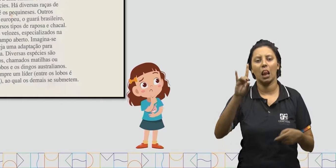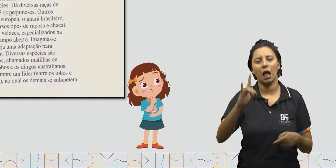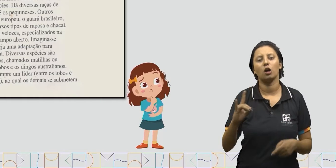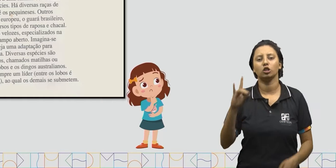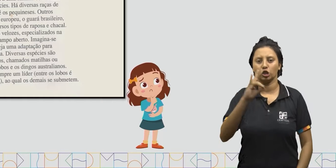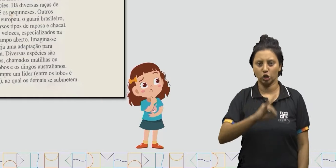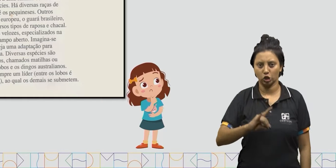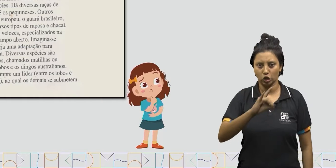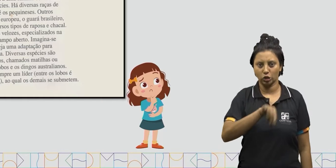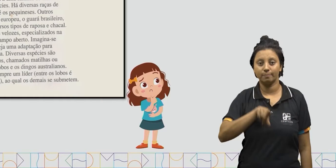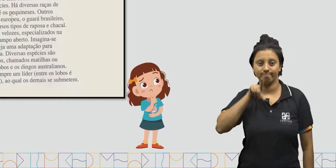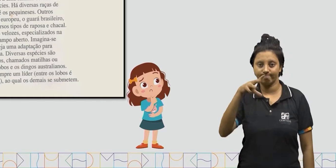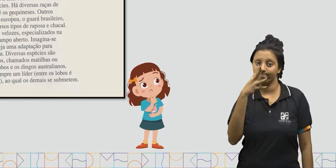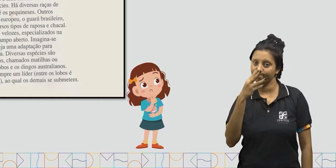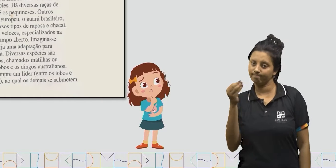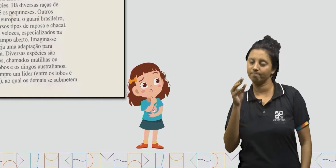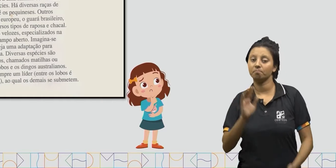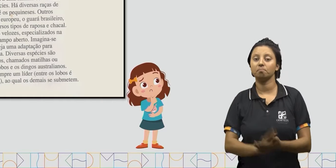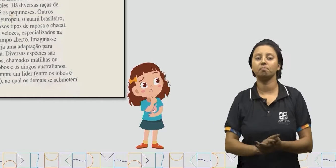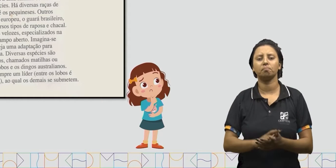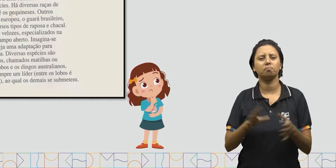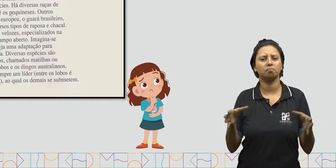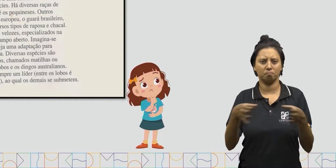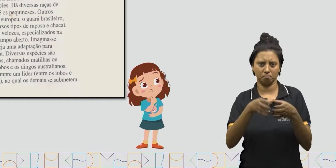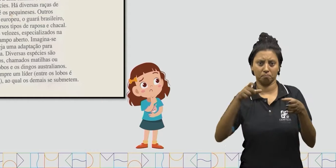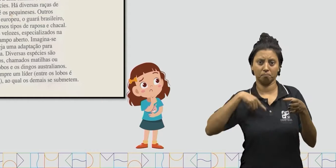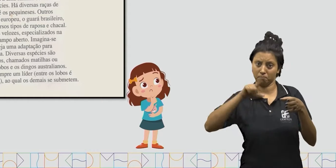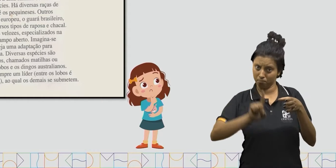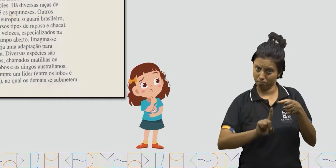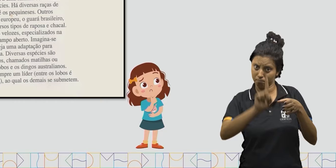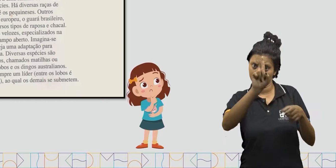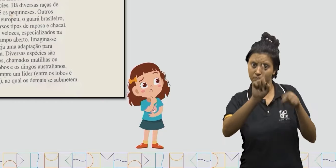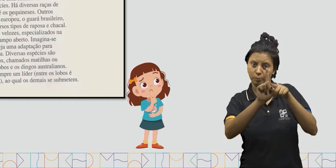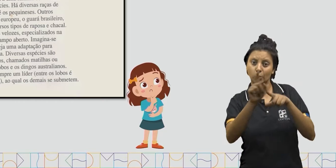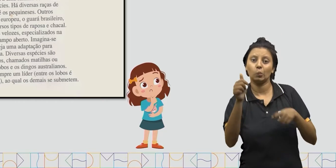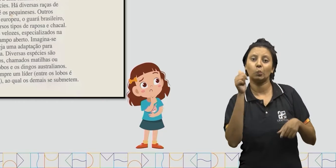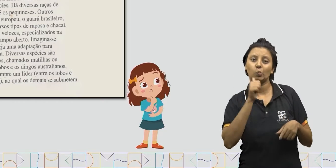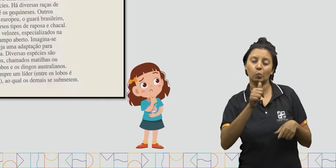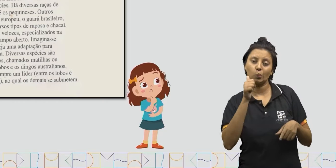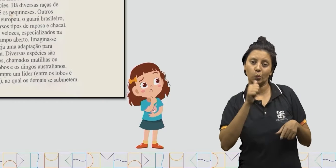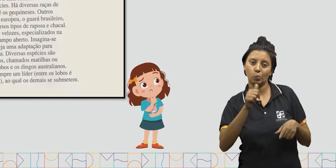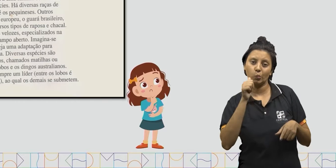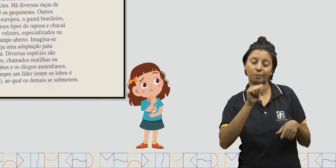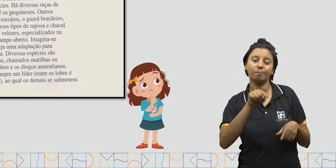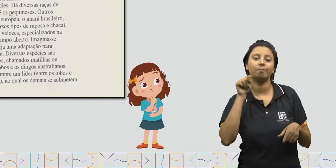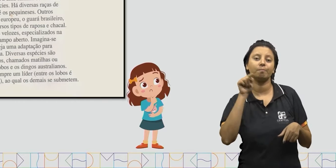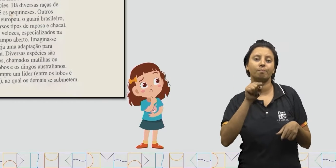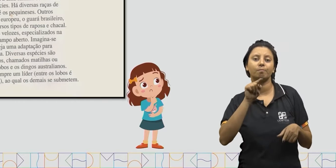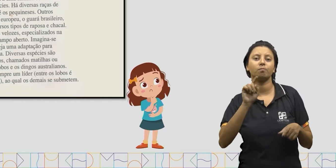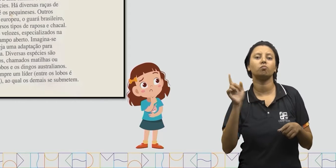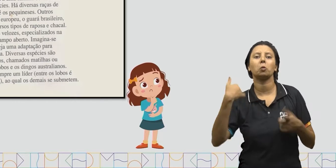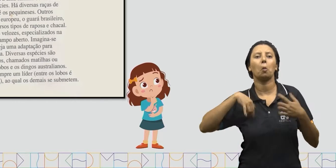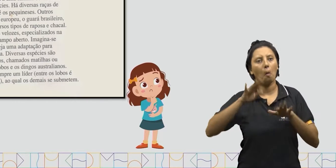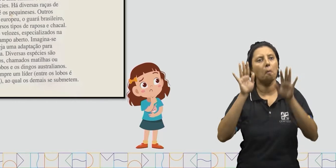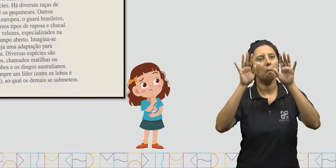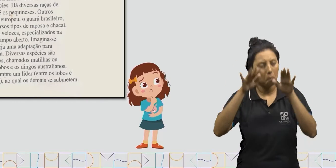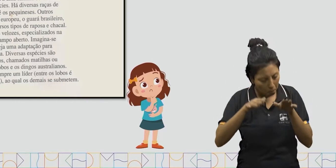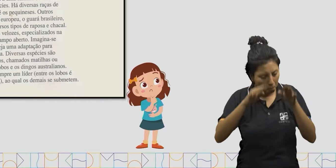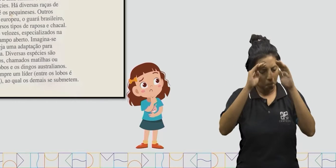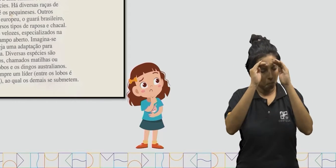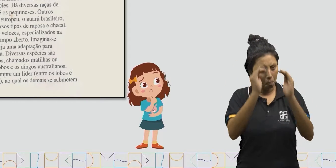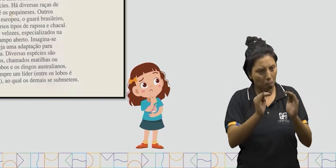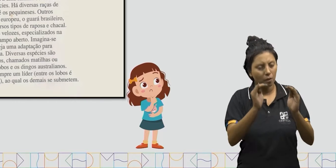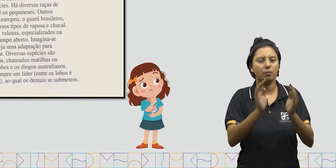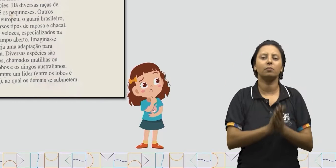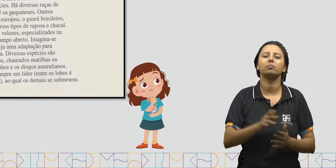A alcateia tem sempre um líder. Entre os lobos é uma fêmea, ao qual os demais se submetem. Vamos ver